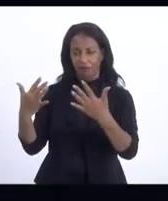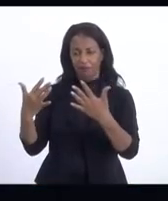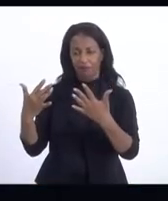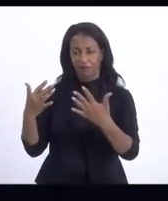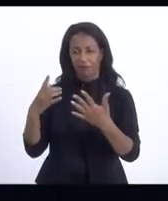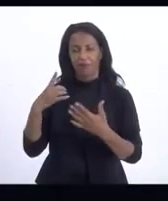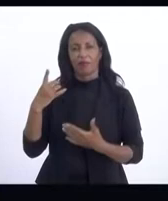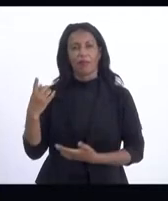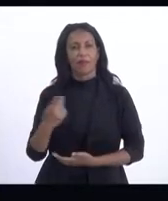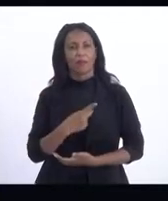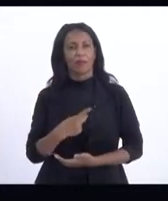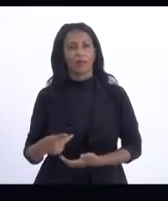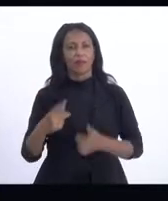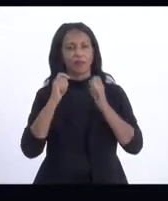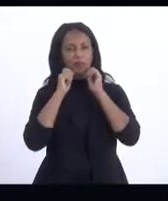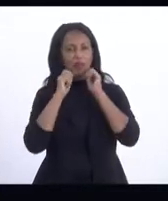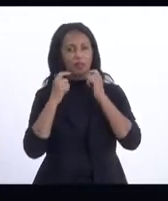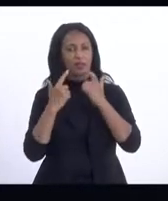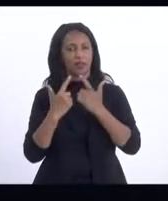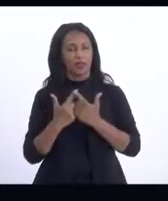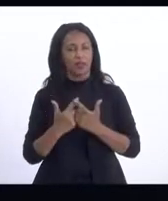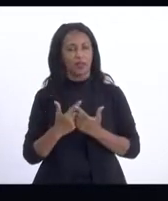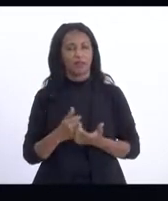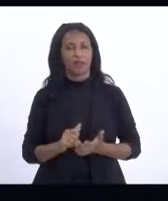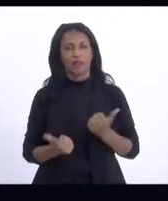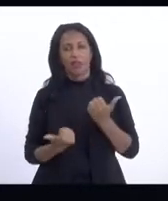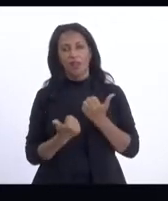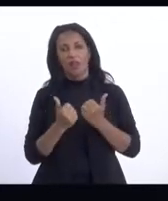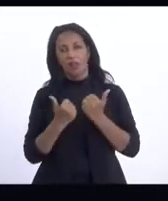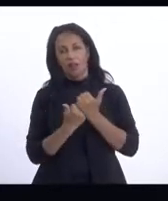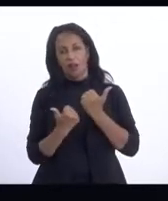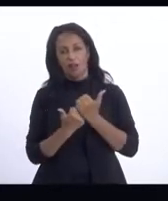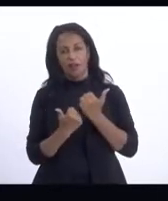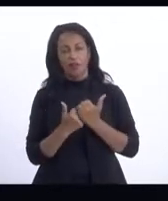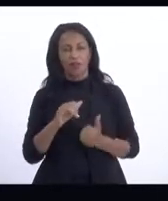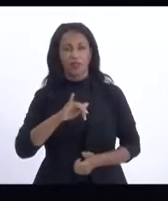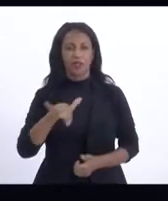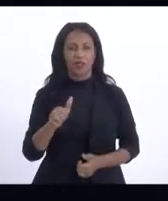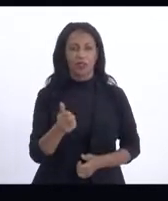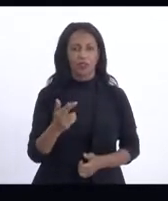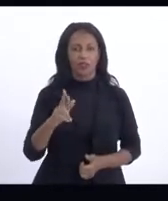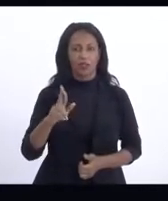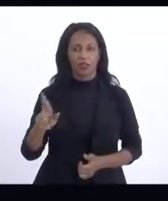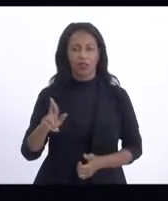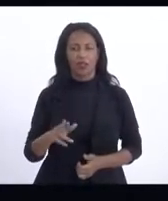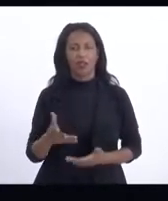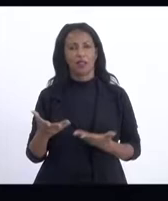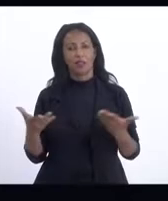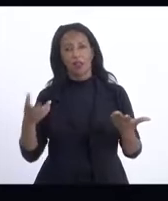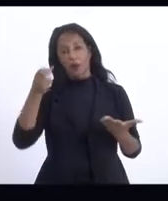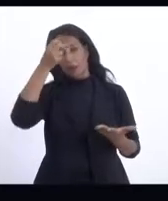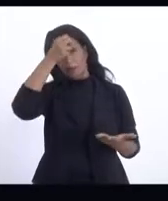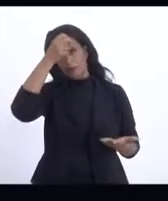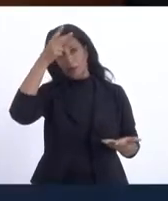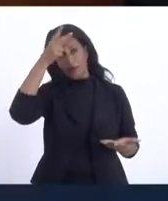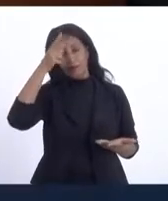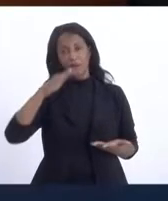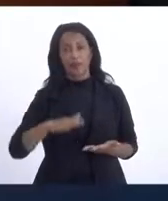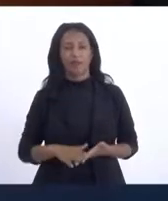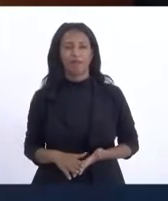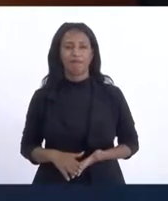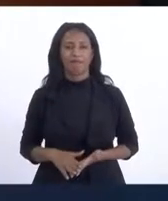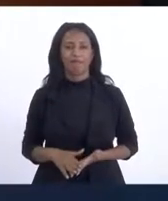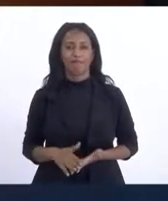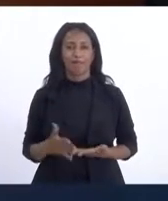André Siciliano, ao vice-presidente, o nosso deputado Jair Bittencourt, e ao prefeito e, mais